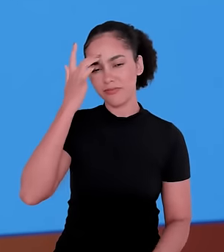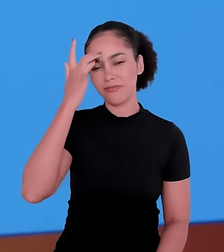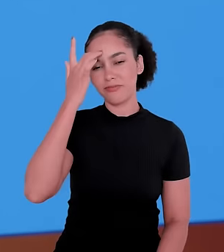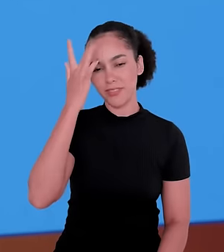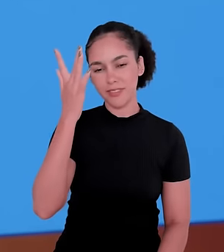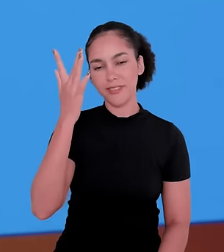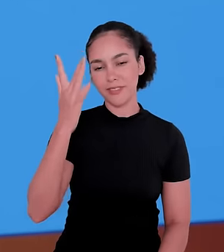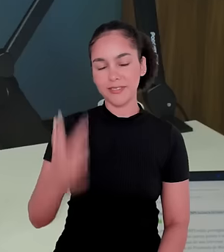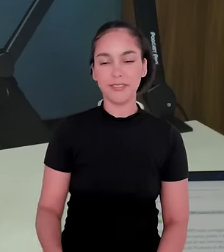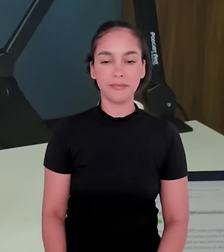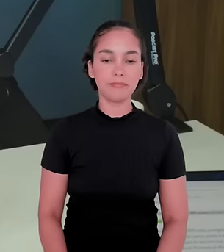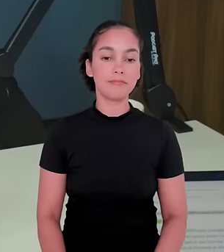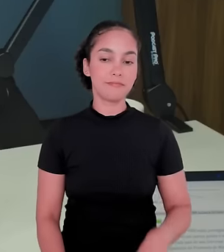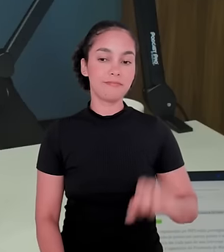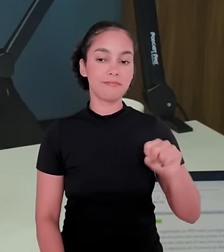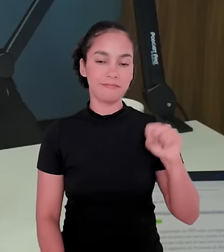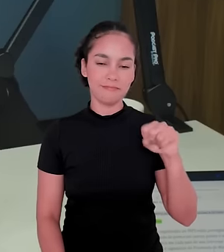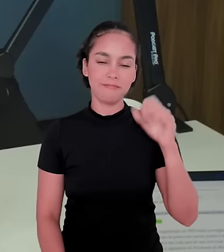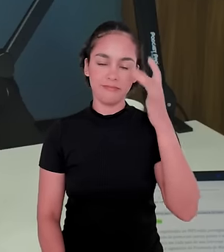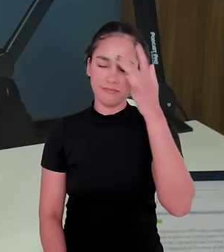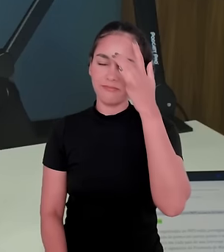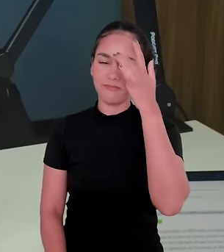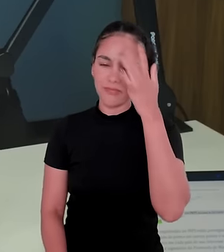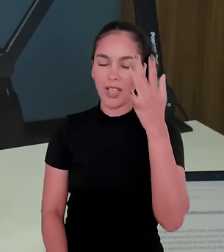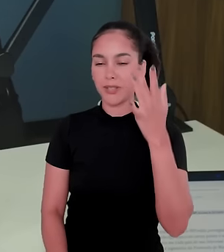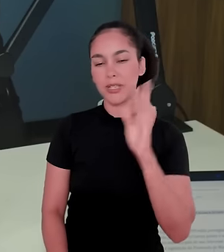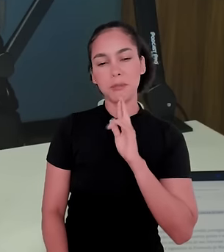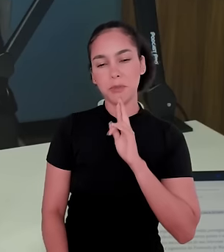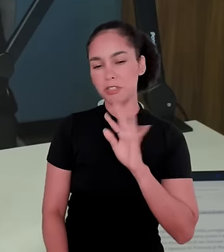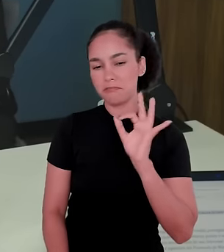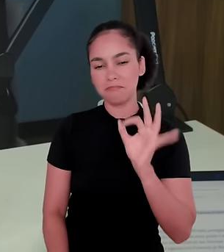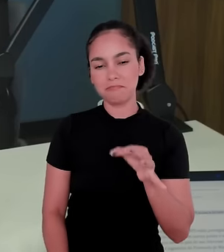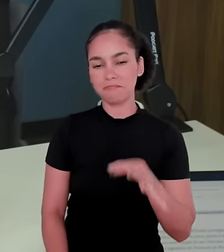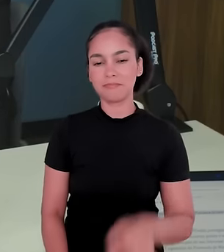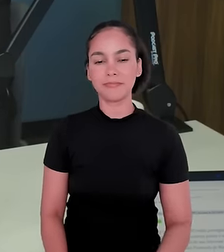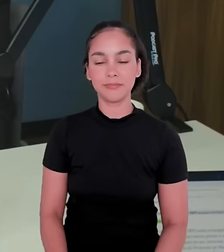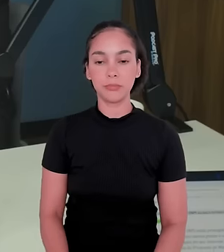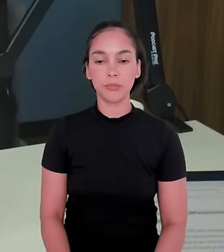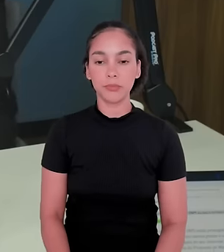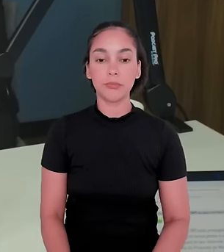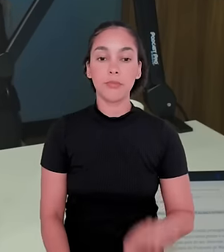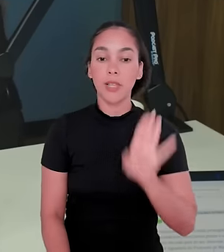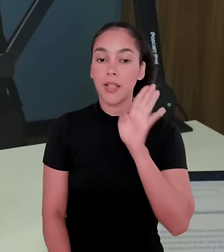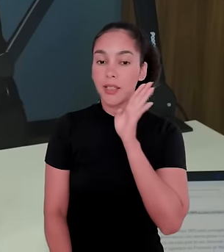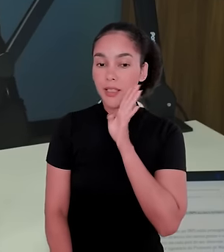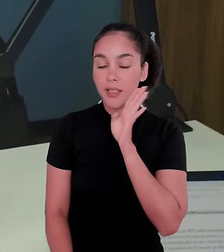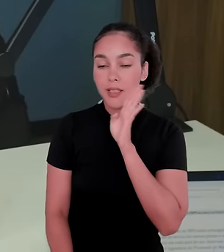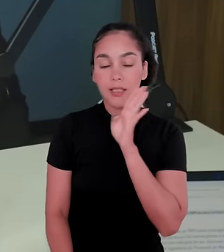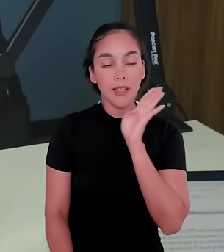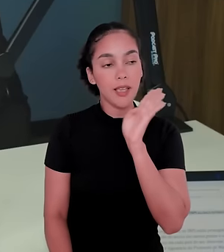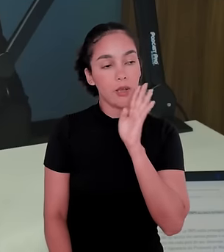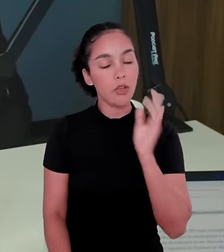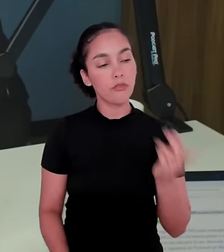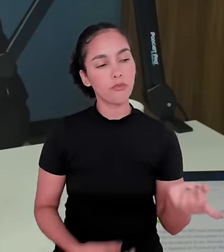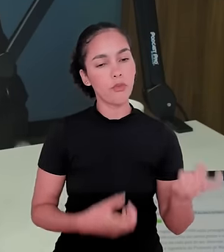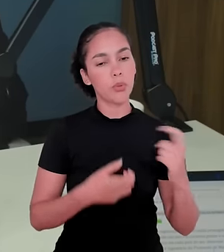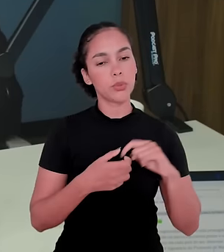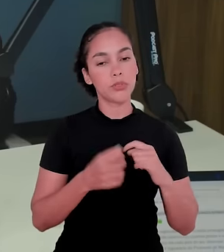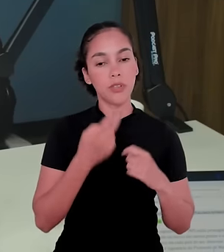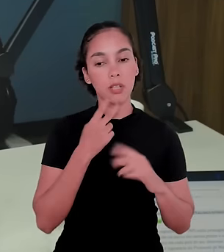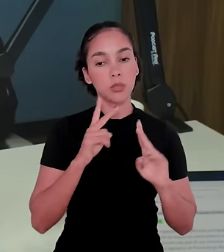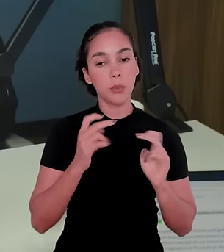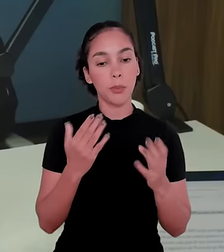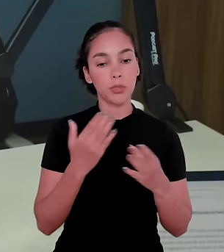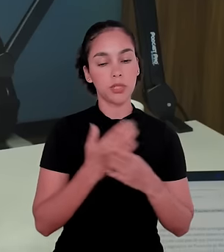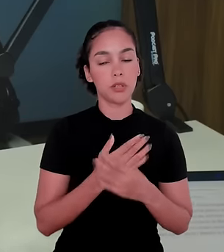muito para isso aí gente tá ali a resposta tá ali é isso aí legal Camila Voltando a falar do processo né as